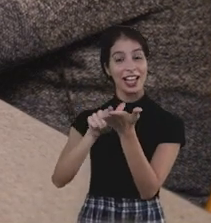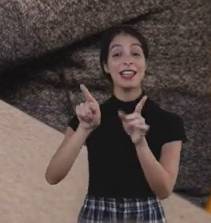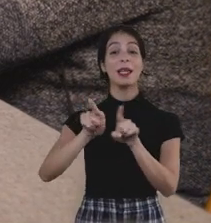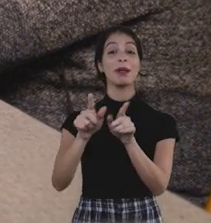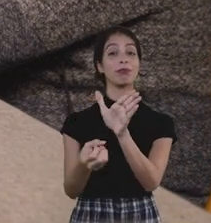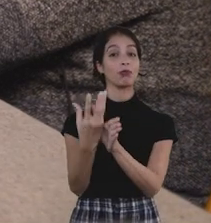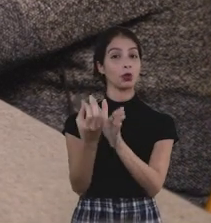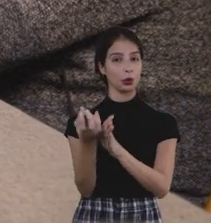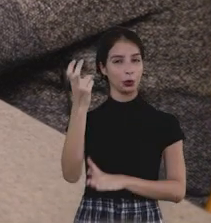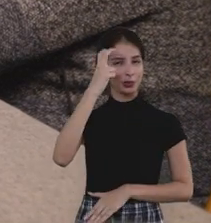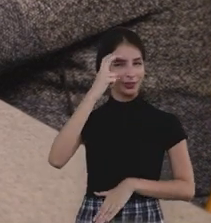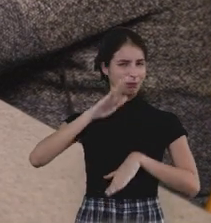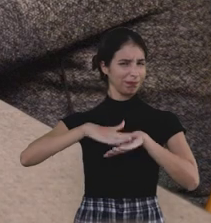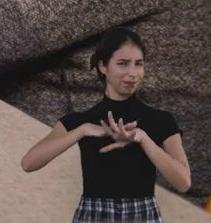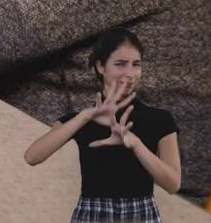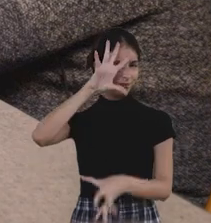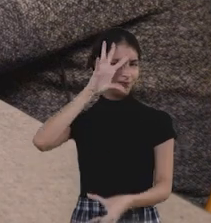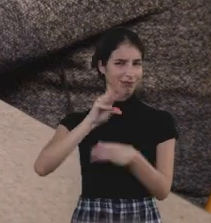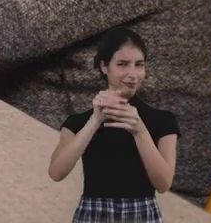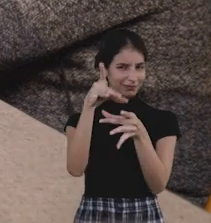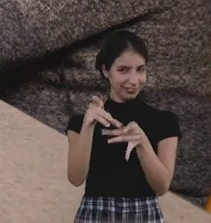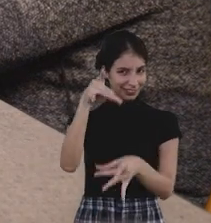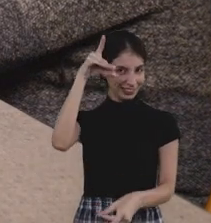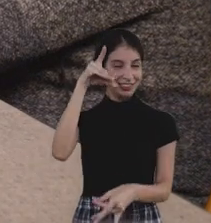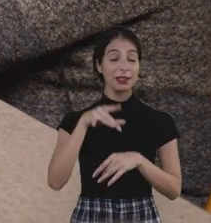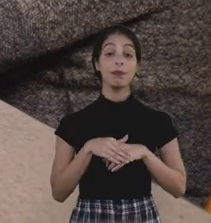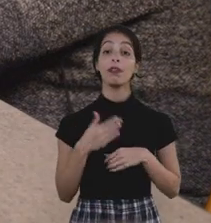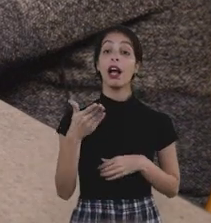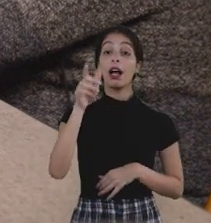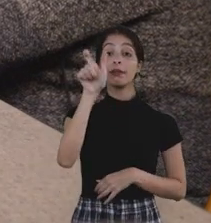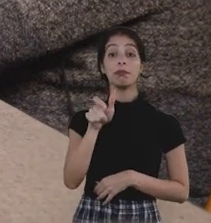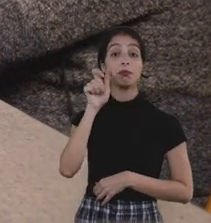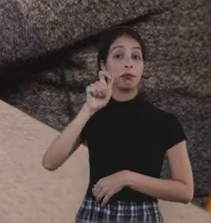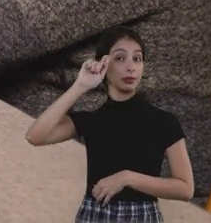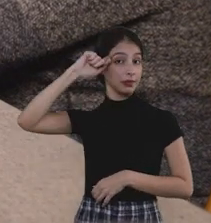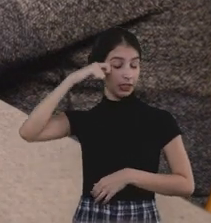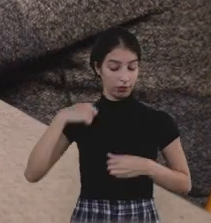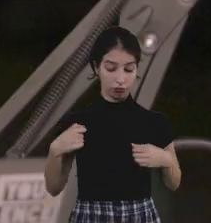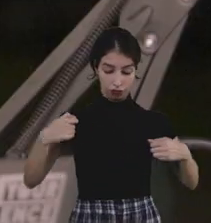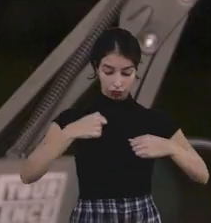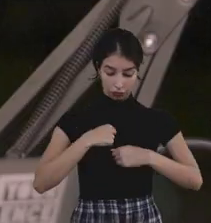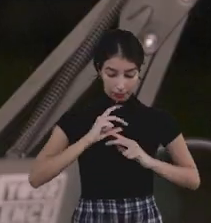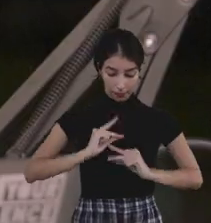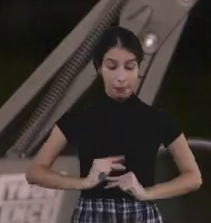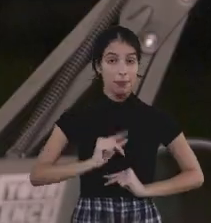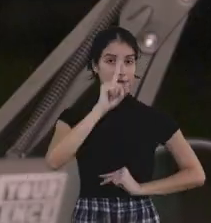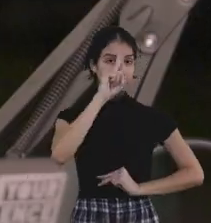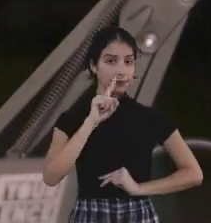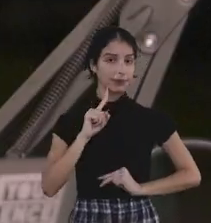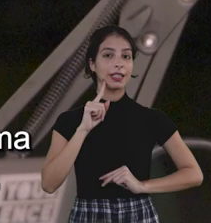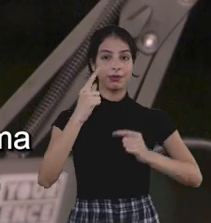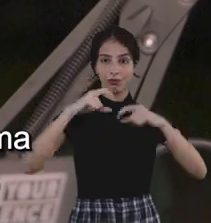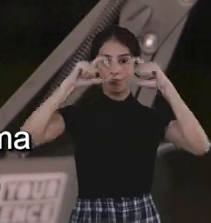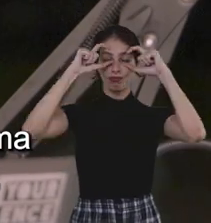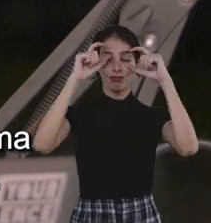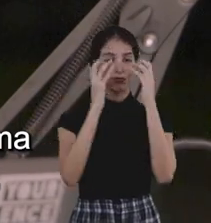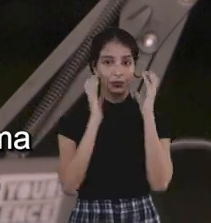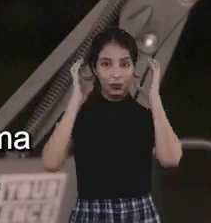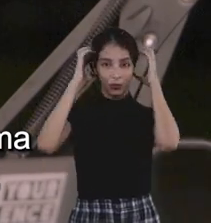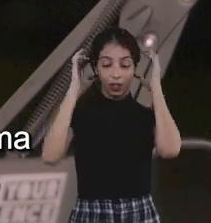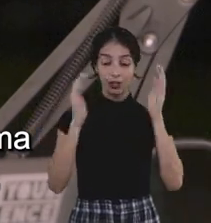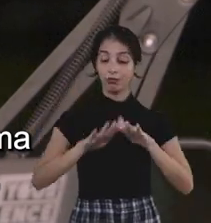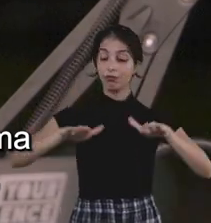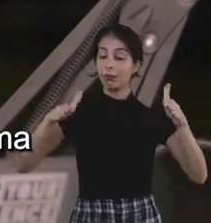rapidamente minha aut descrição Eu sou uma mulher preta visto uma camisa de botão Amarelo óculos de grau fones de